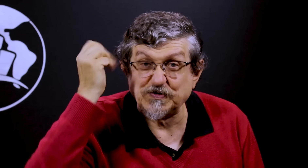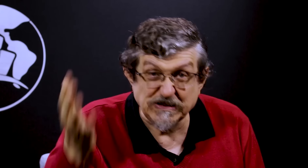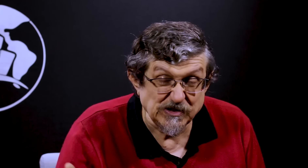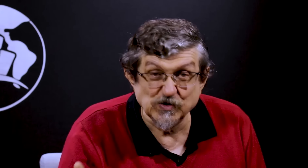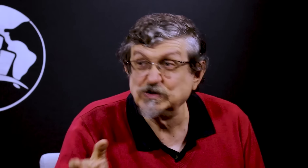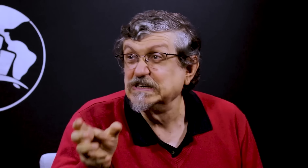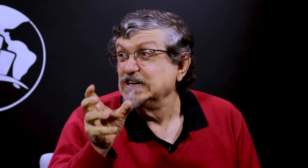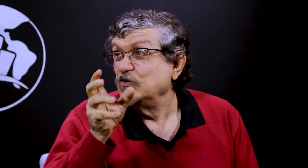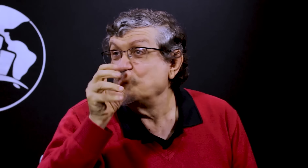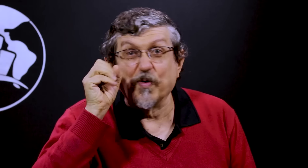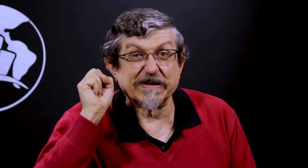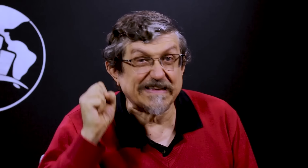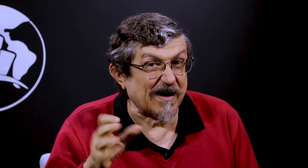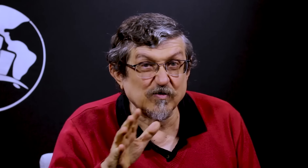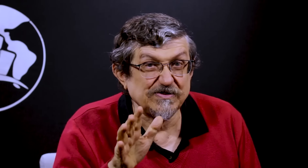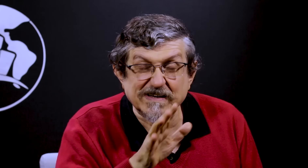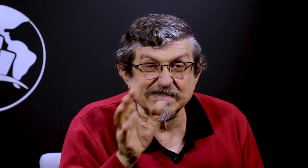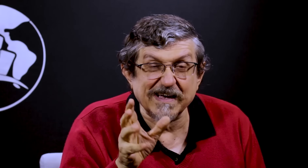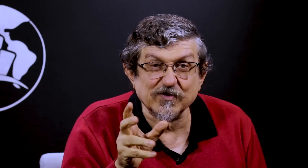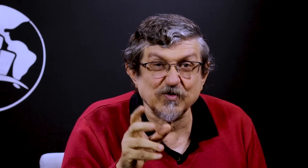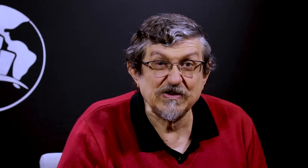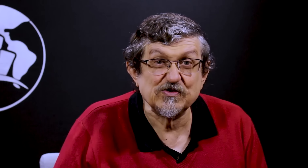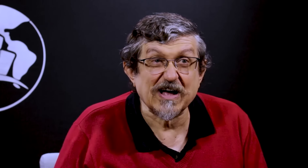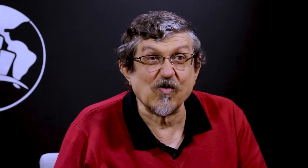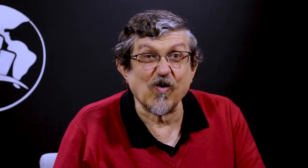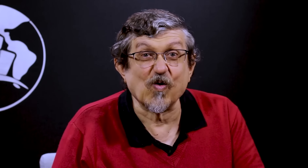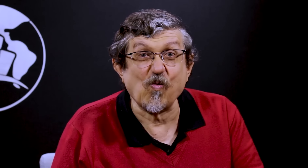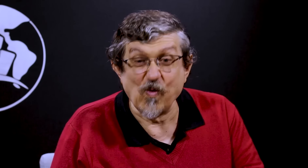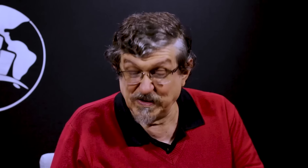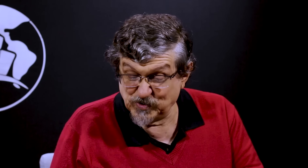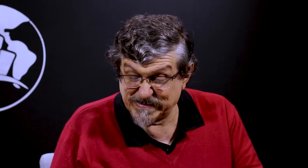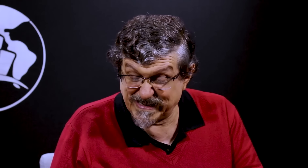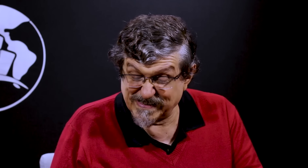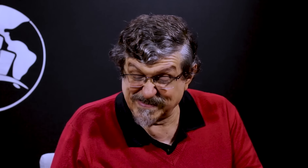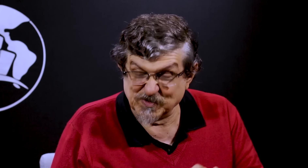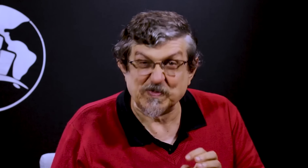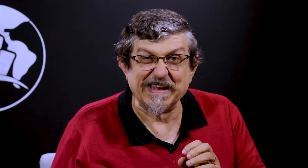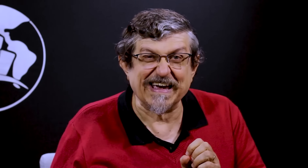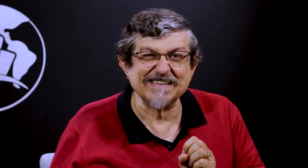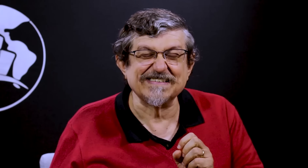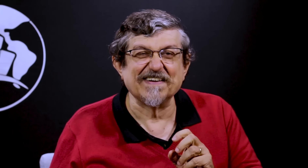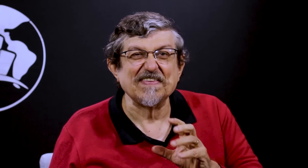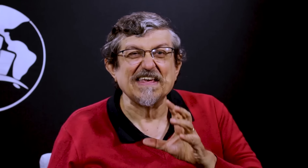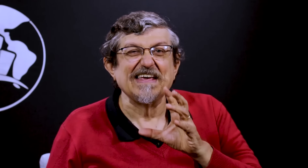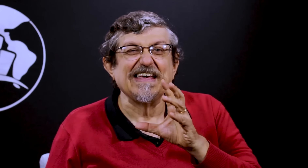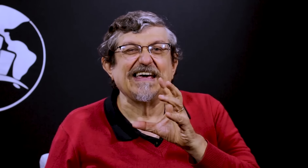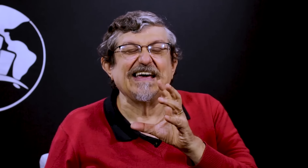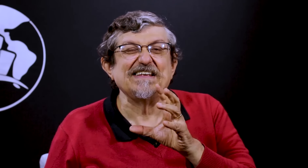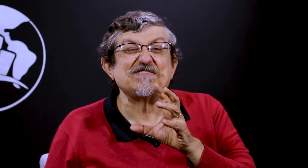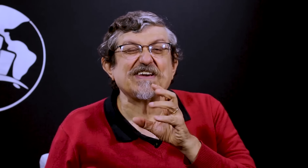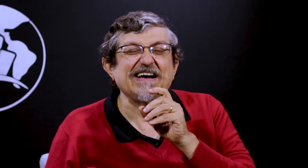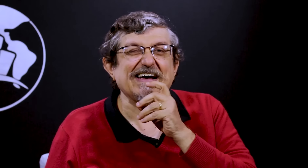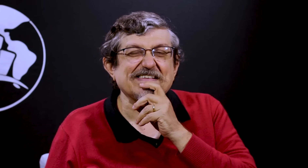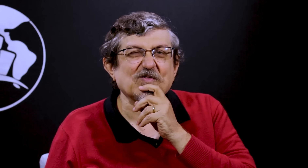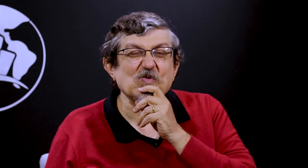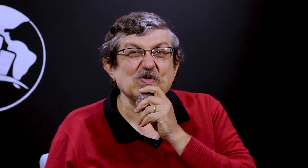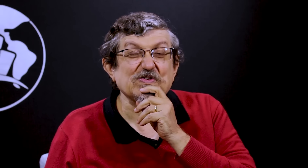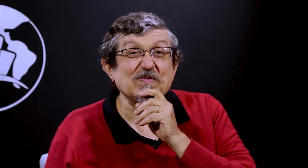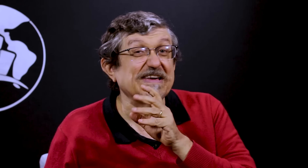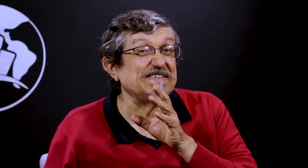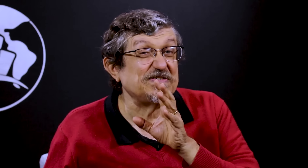do divino, um portal de acesso. E o Jacó, quando tem essa experiência, ele chega a